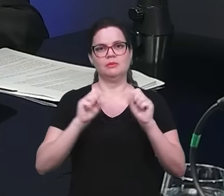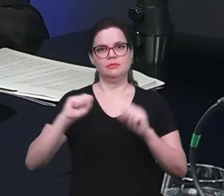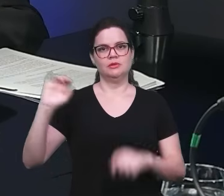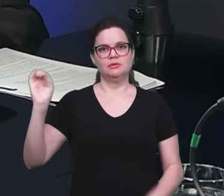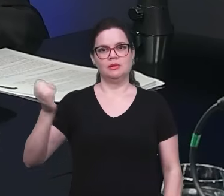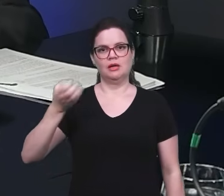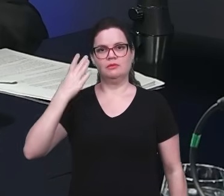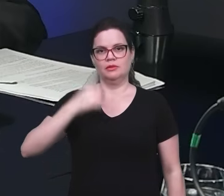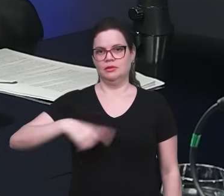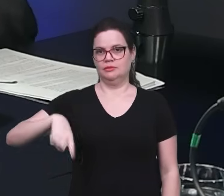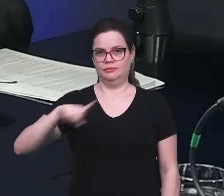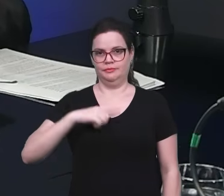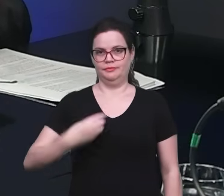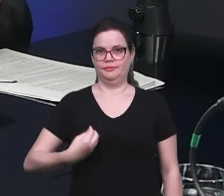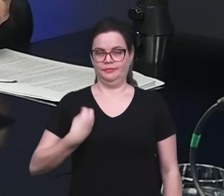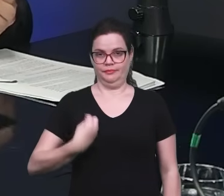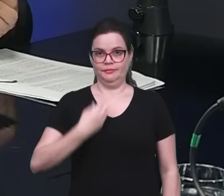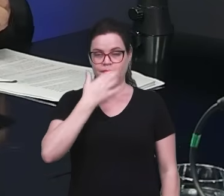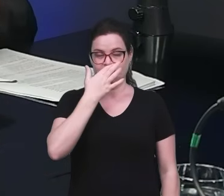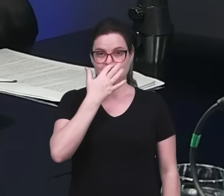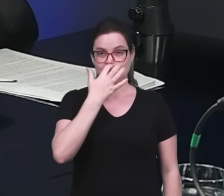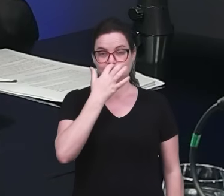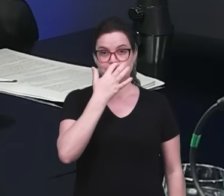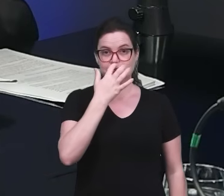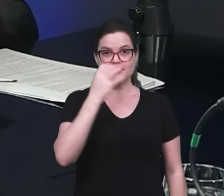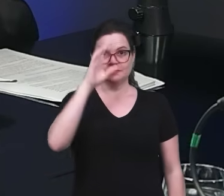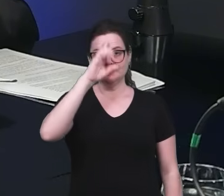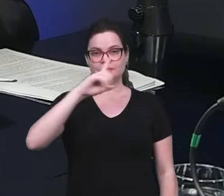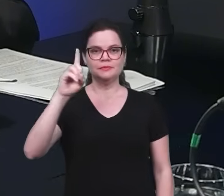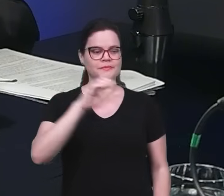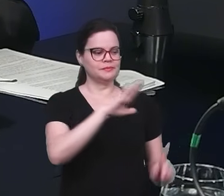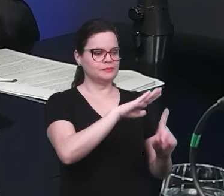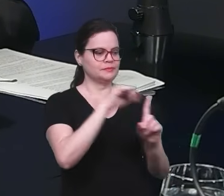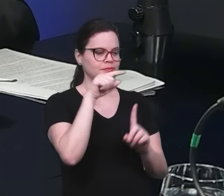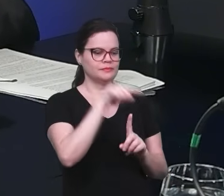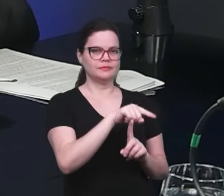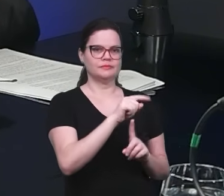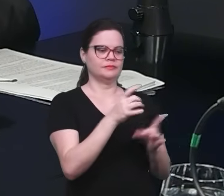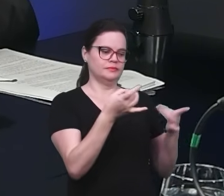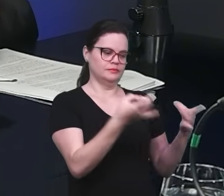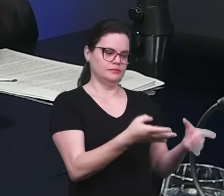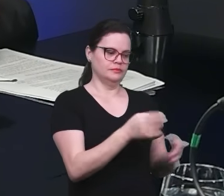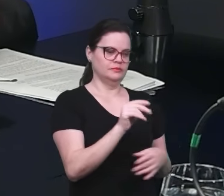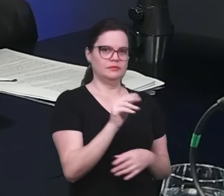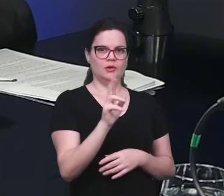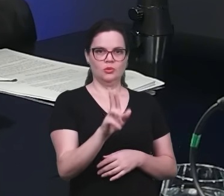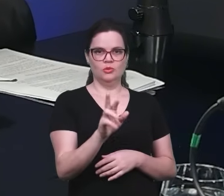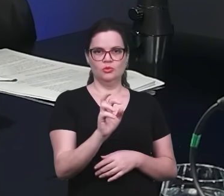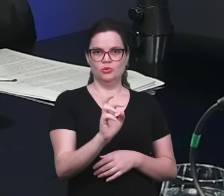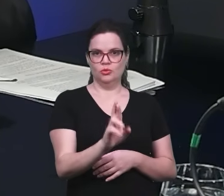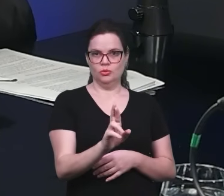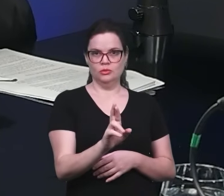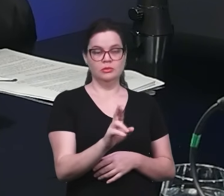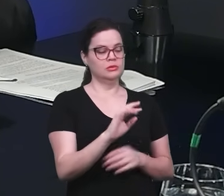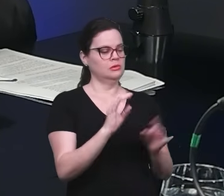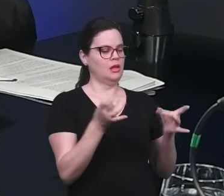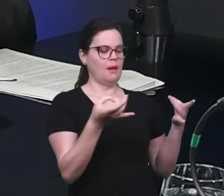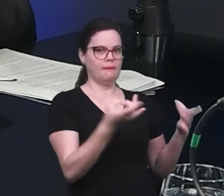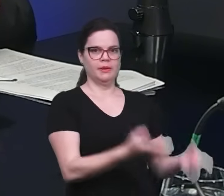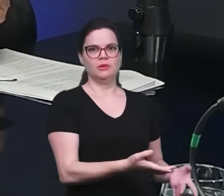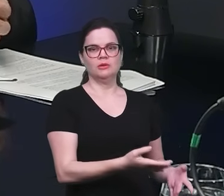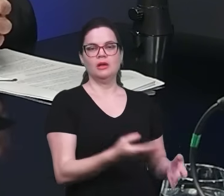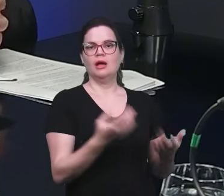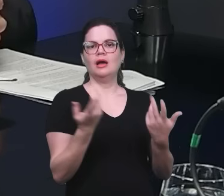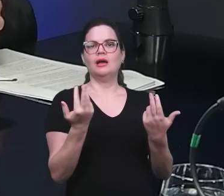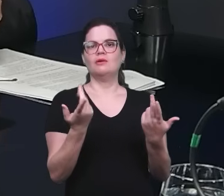homem. Glória a Deus. Abraão, então, é chamado para sair de Ur, que representa um mundo com vida,